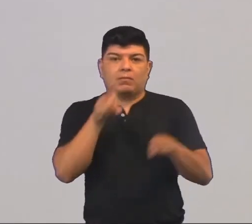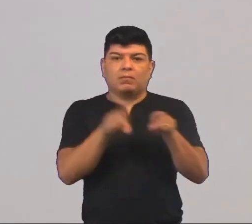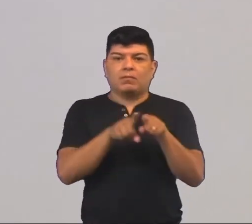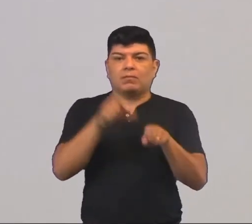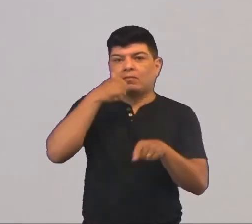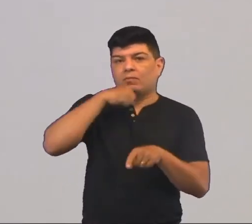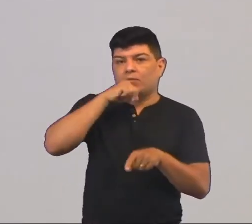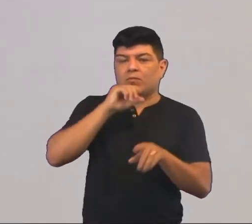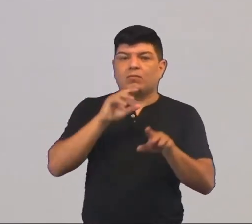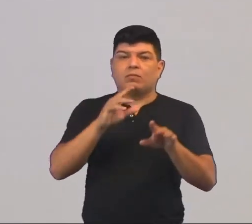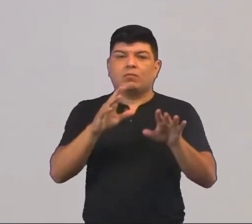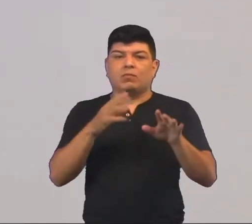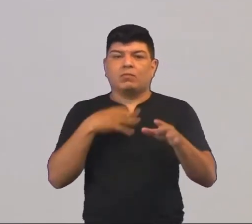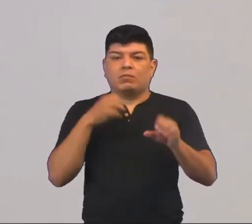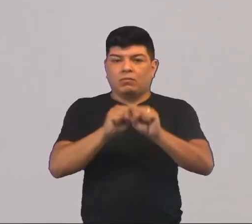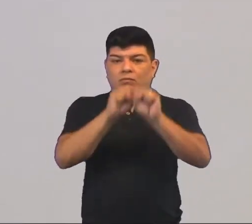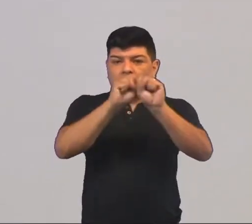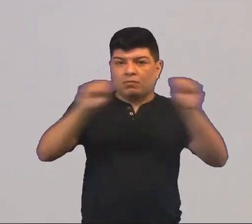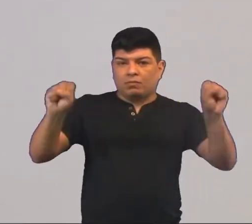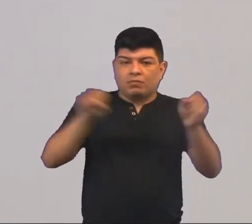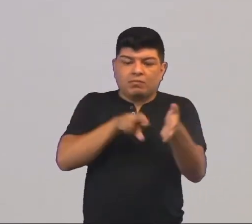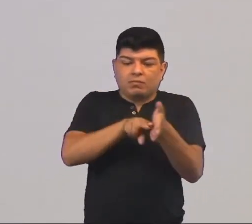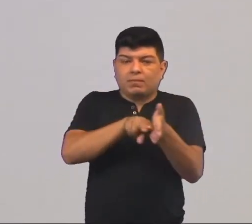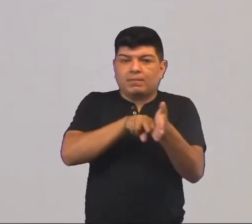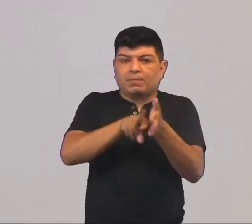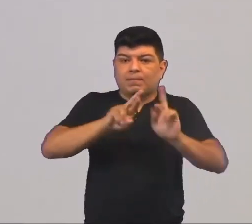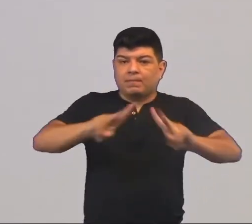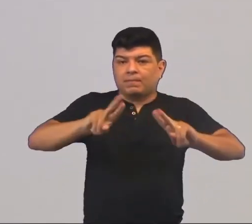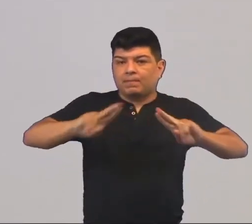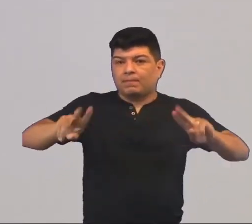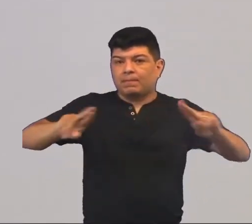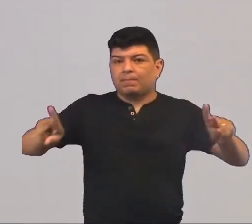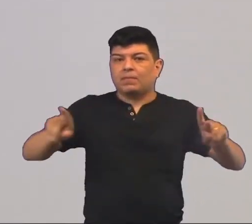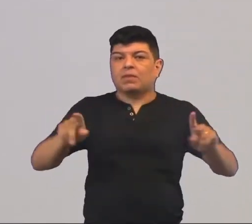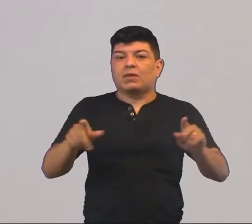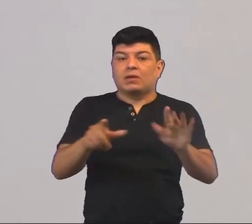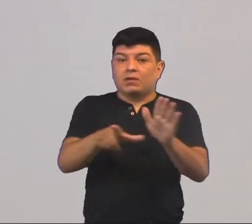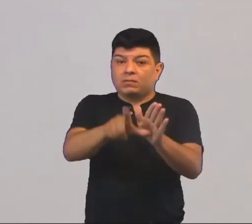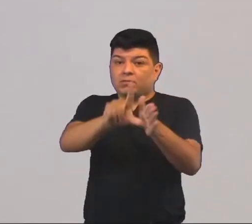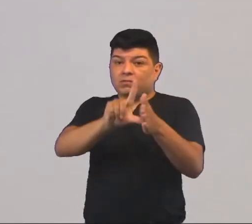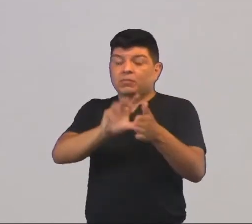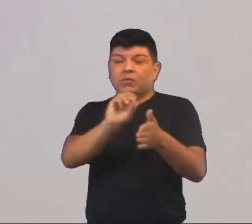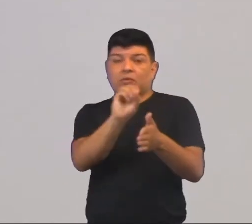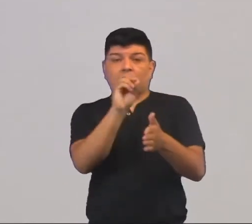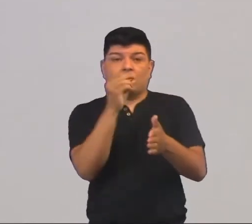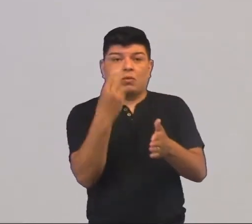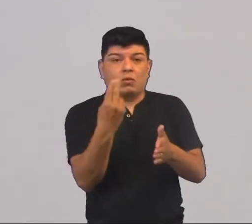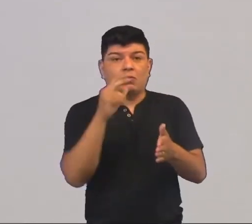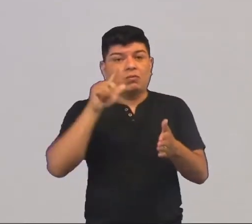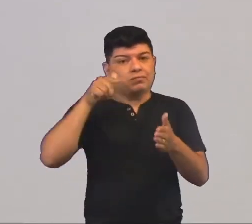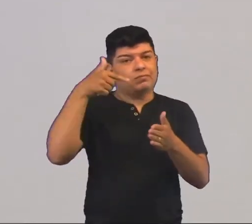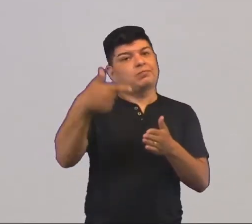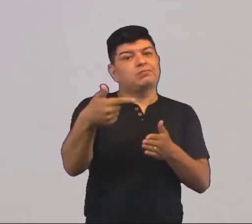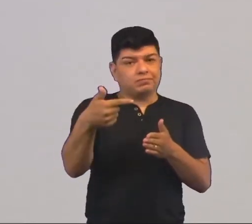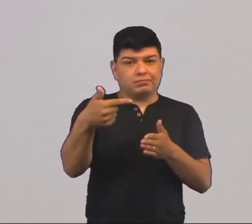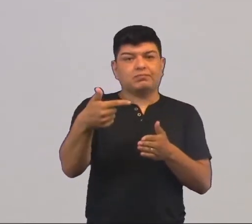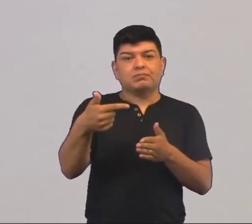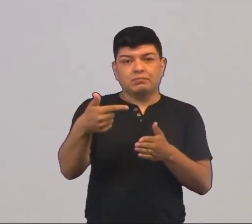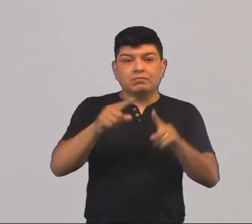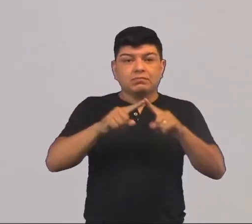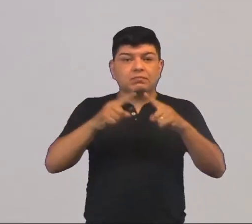sua mãe, do seu sistema biológico ser diferente, isso pode vir antes ou pode vir um pouco